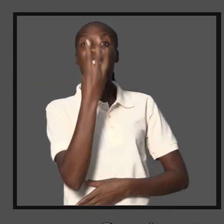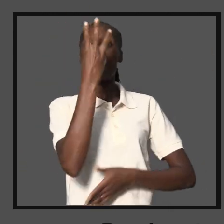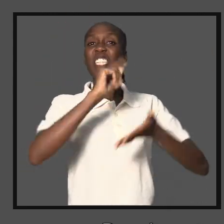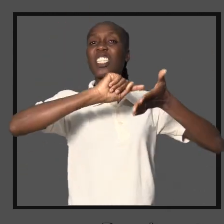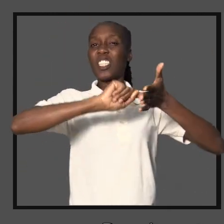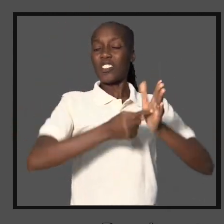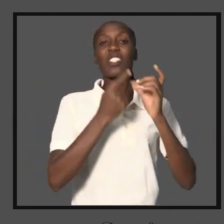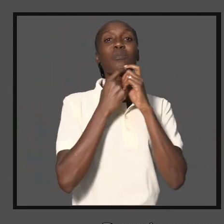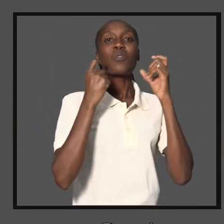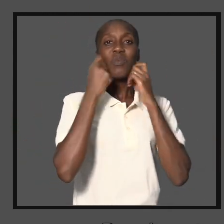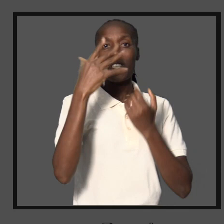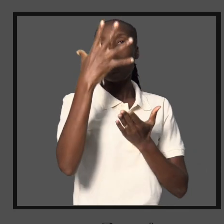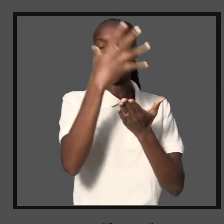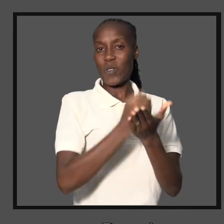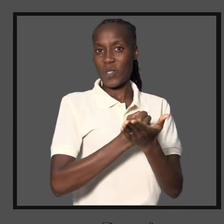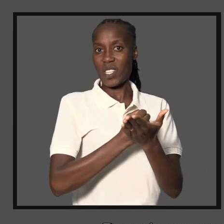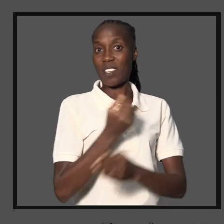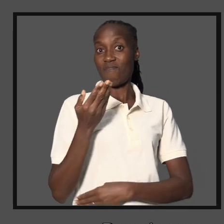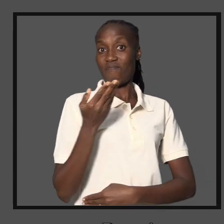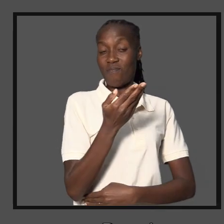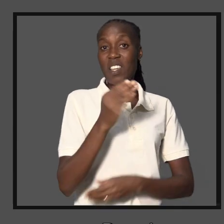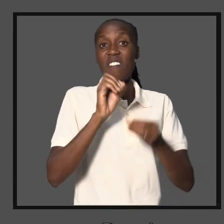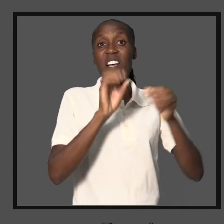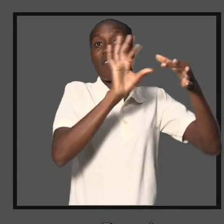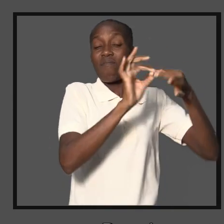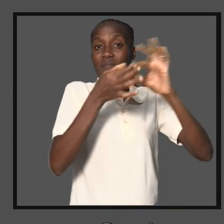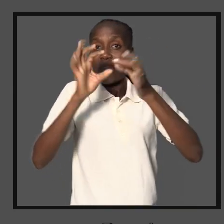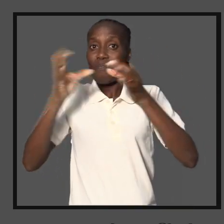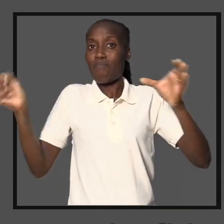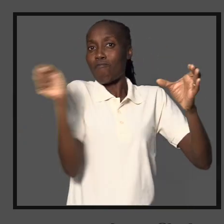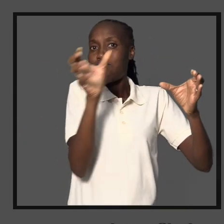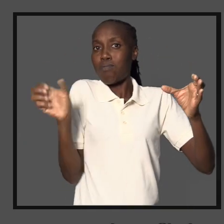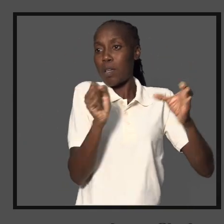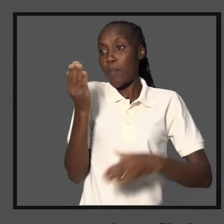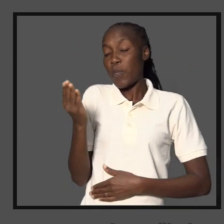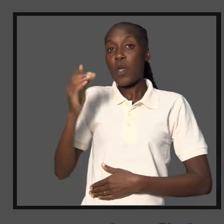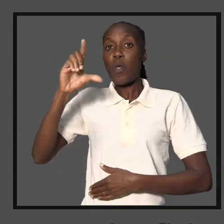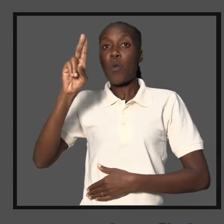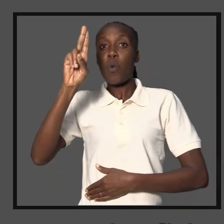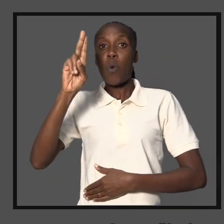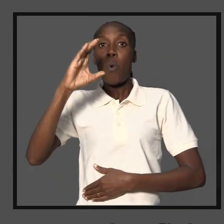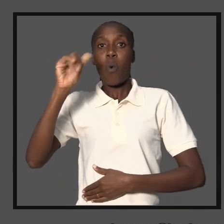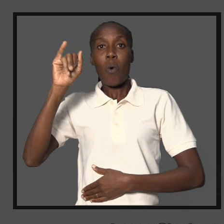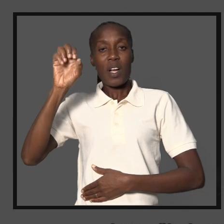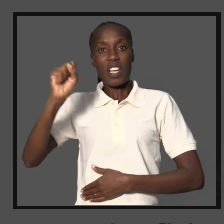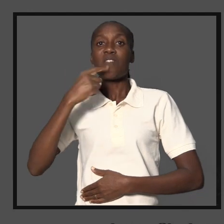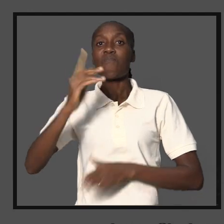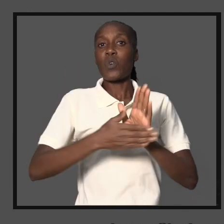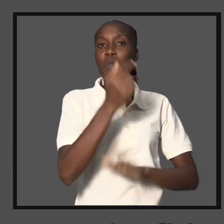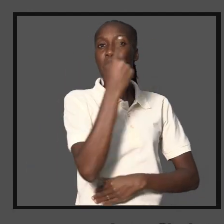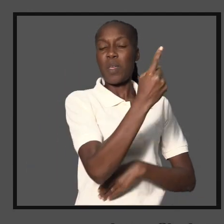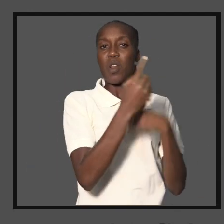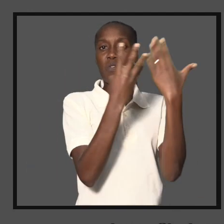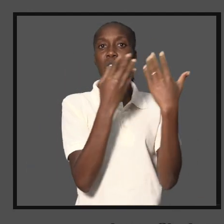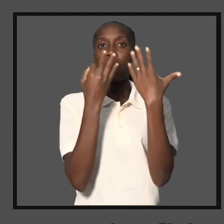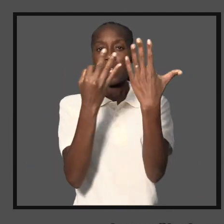três vezes, Alcinda conseguiu colocar pugilistas nos Jogos Olímpicos Lucas Senoia em Seul em 1988